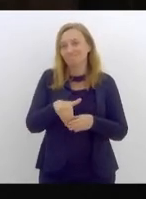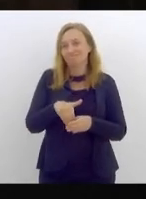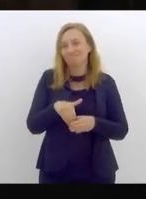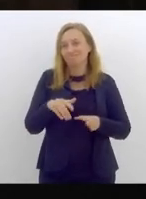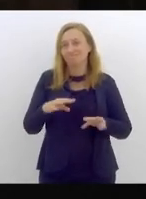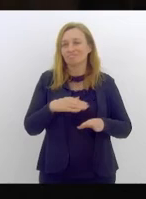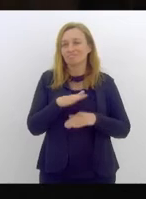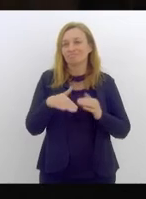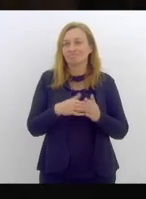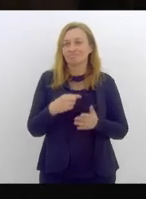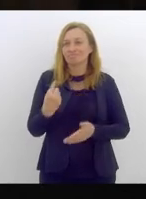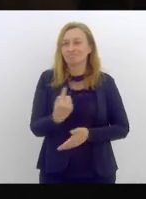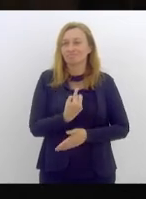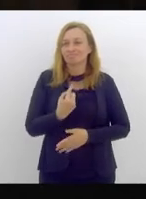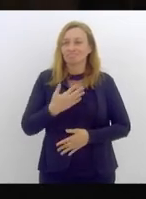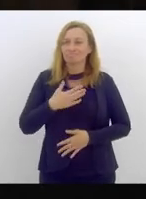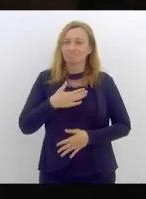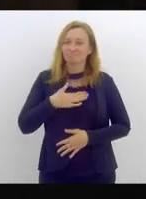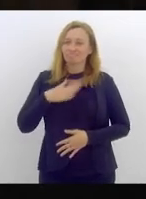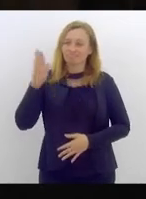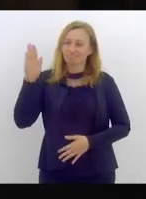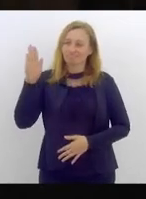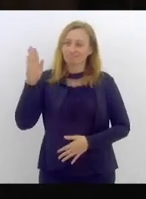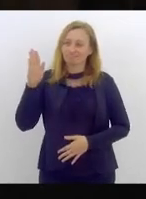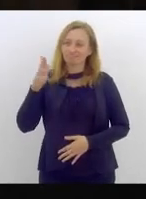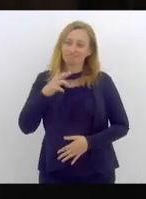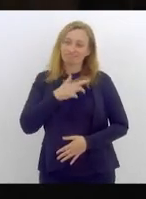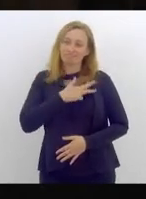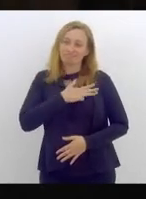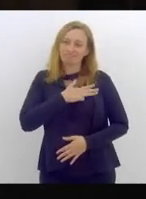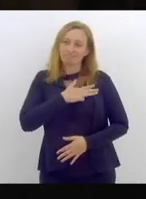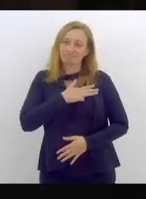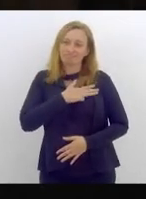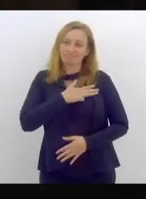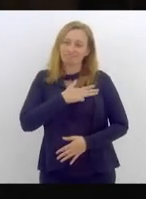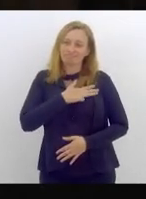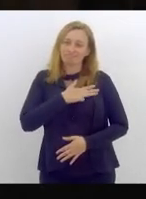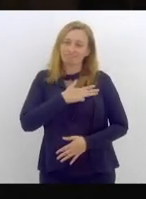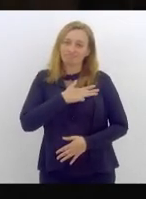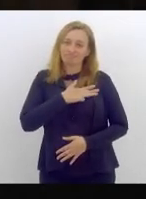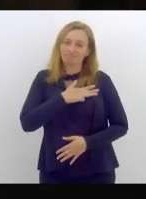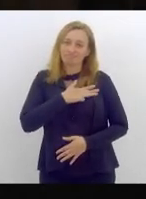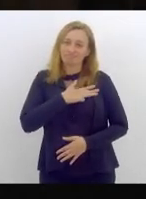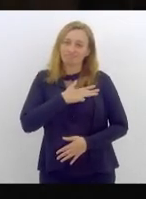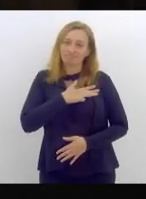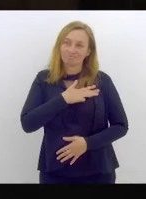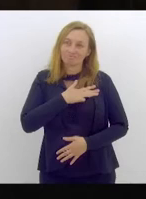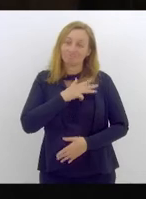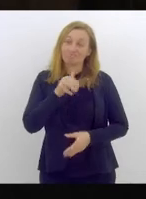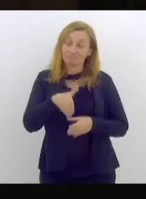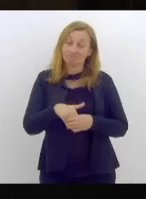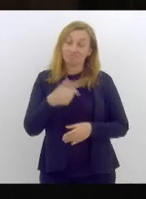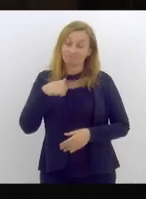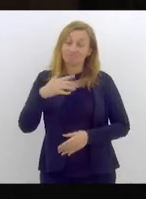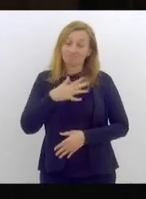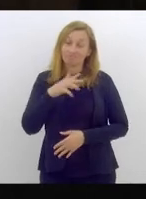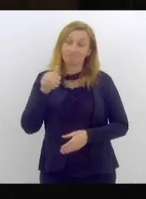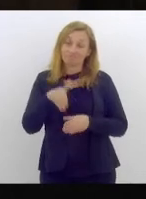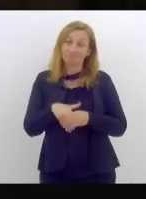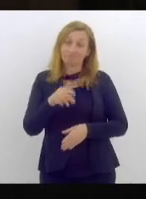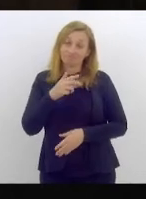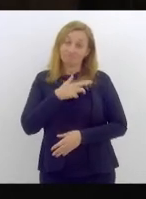todos nós no meu candidato Luiz Inácio Lula da Silva Eu voto nele